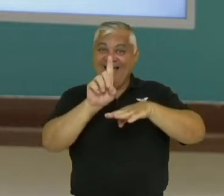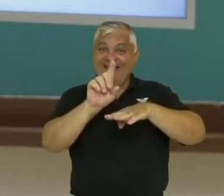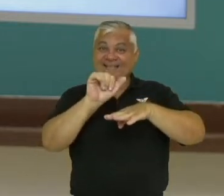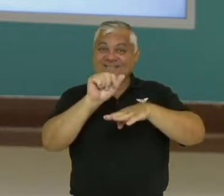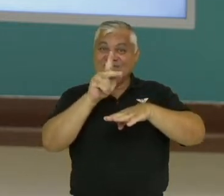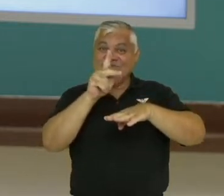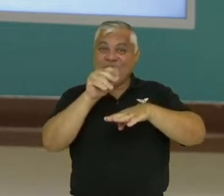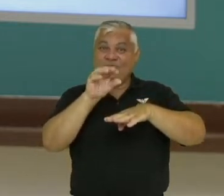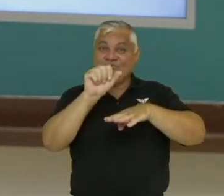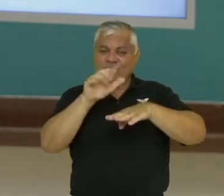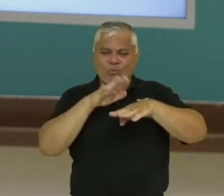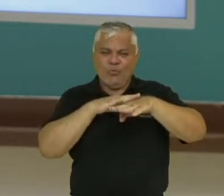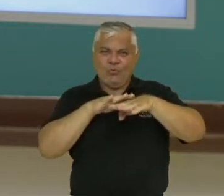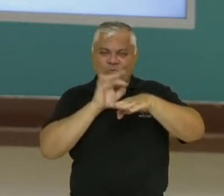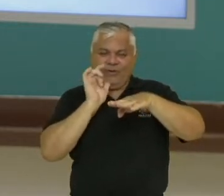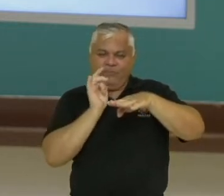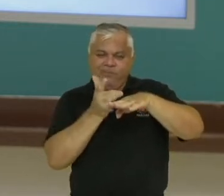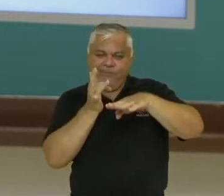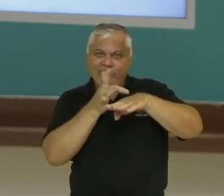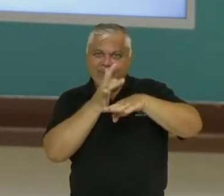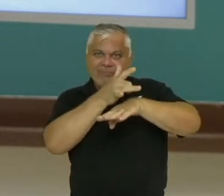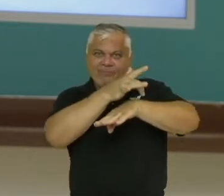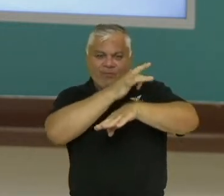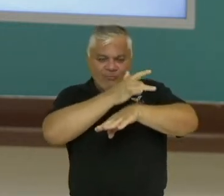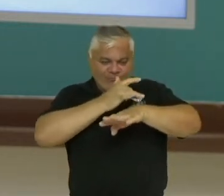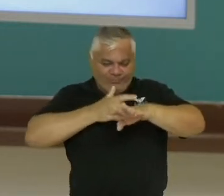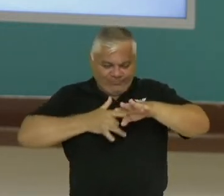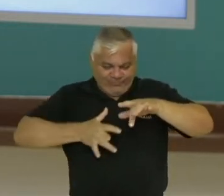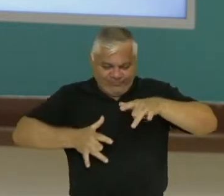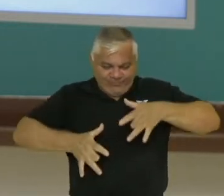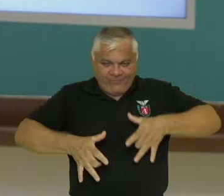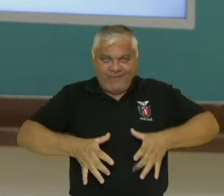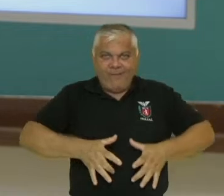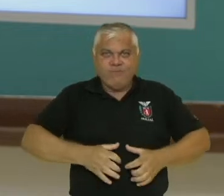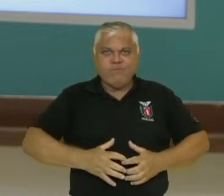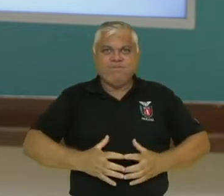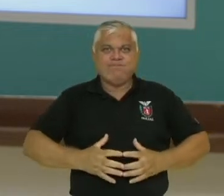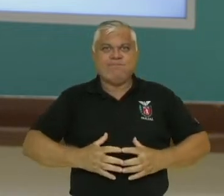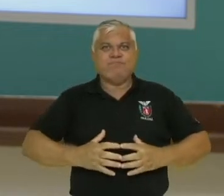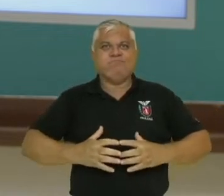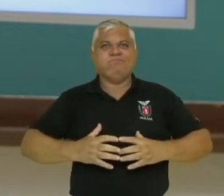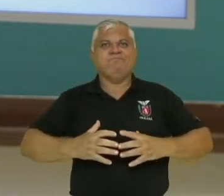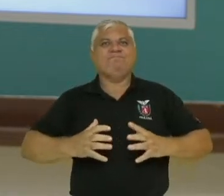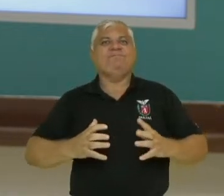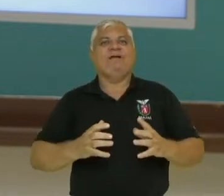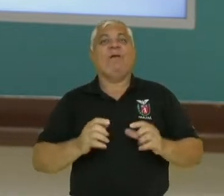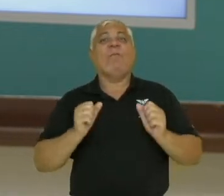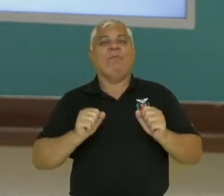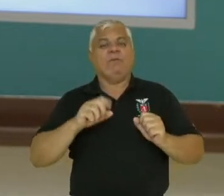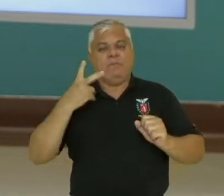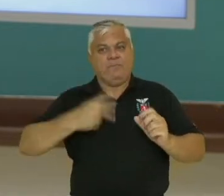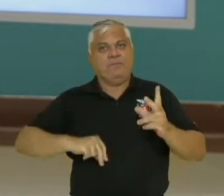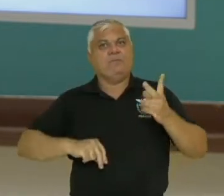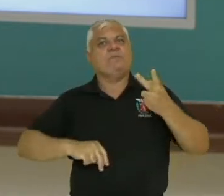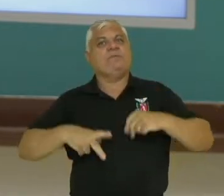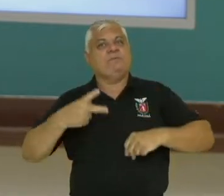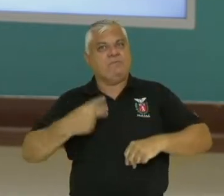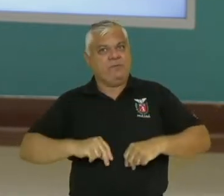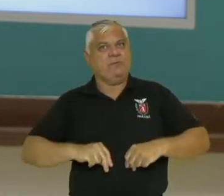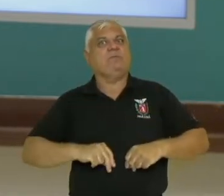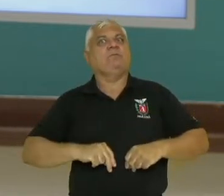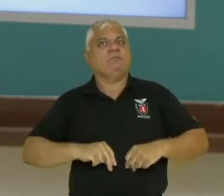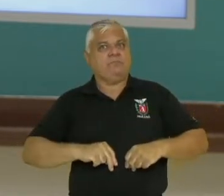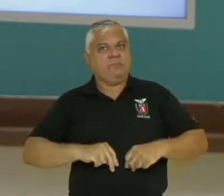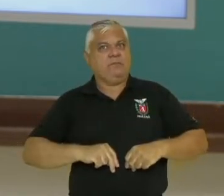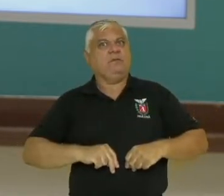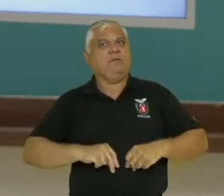ao acúmulo de gordura. Consequentemente, pode afetar outras estruturas e outros órgãos do nosso